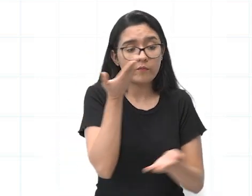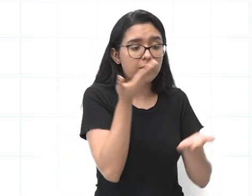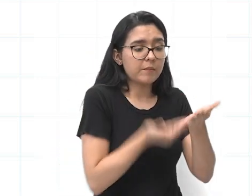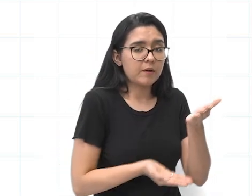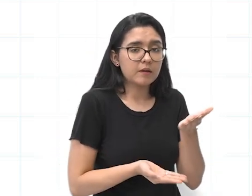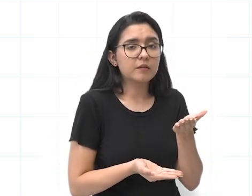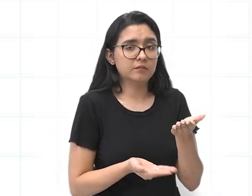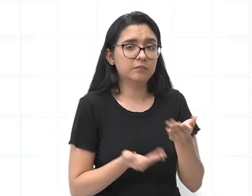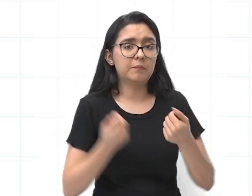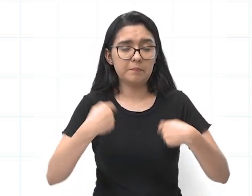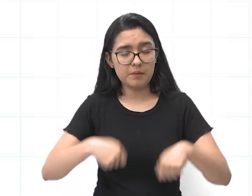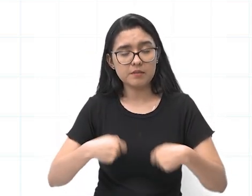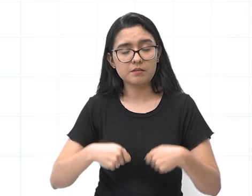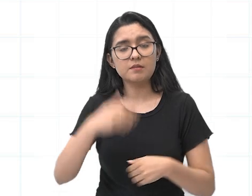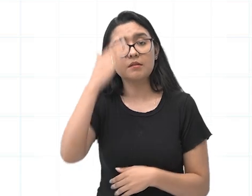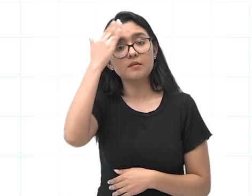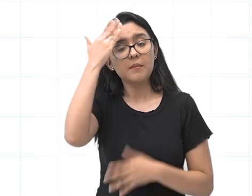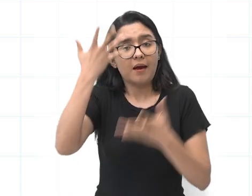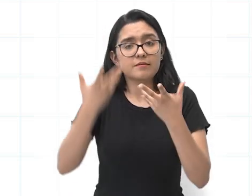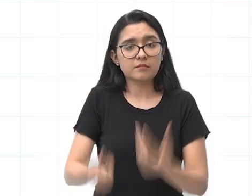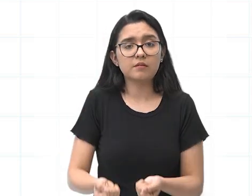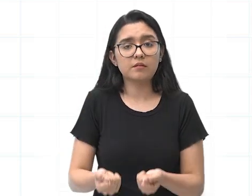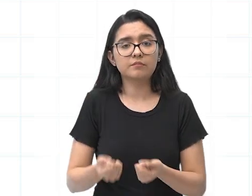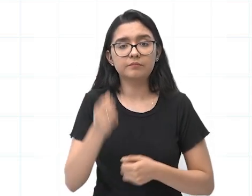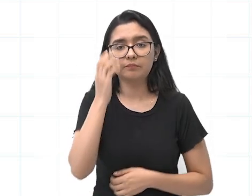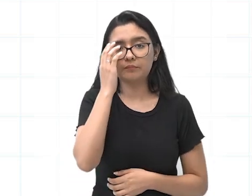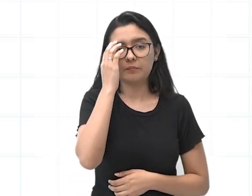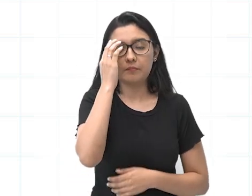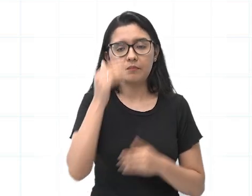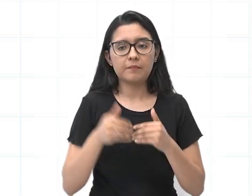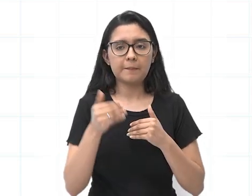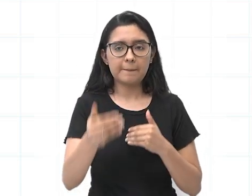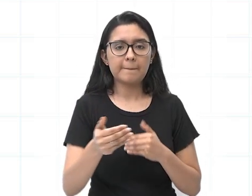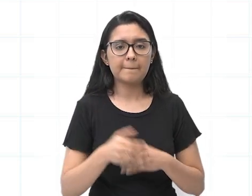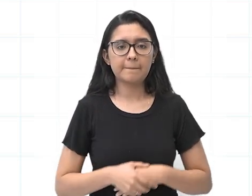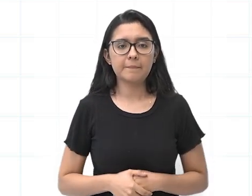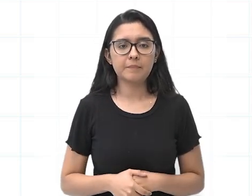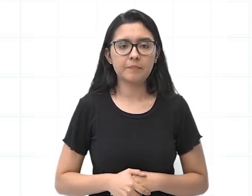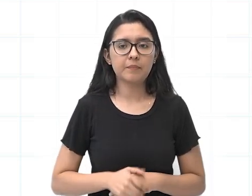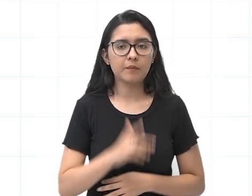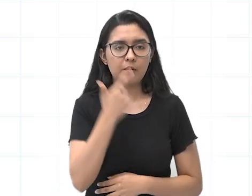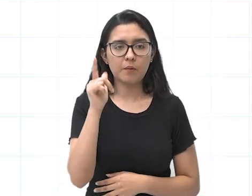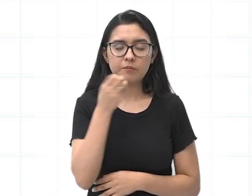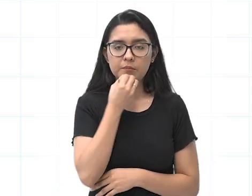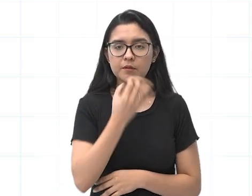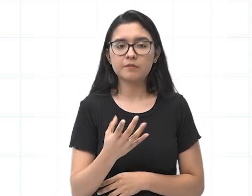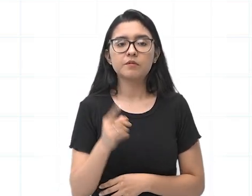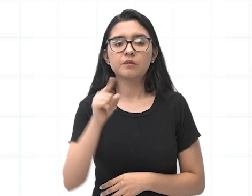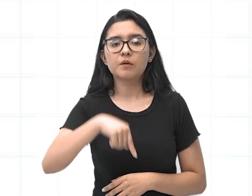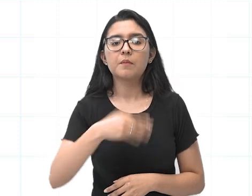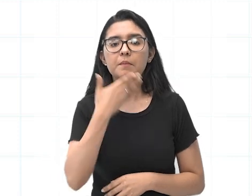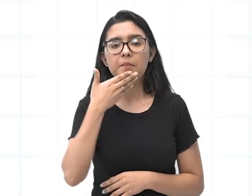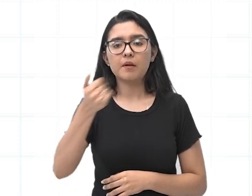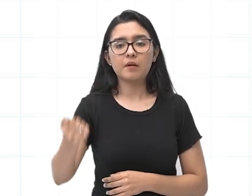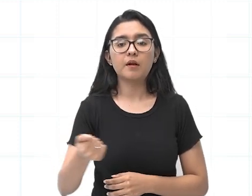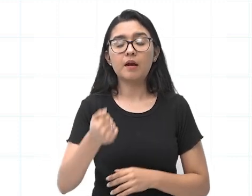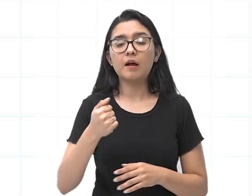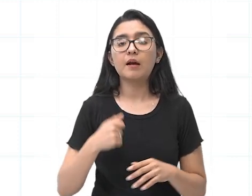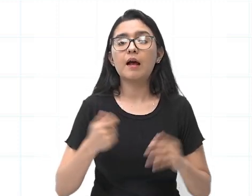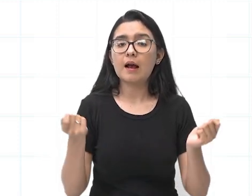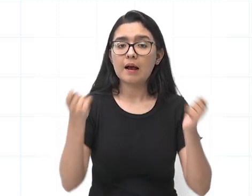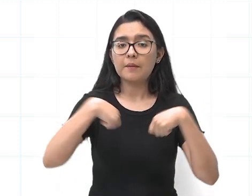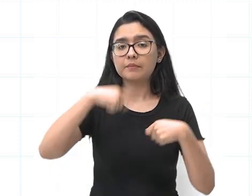dos outros atletas para fazer ela entrar no rumo novamente, tá? Então, isso vai melhorar a atenção e a concentração